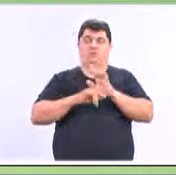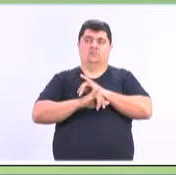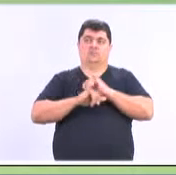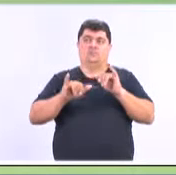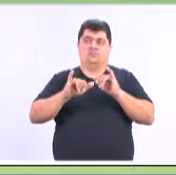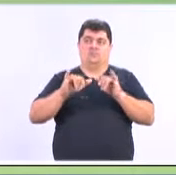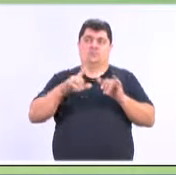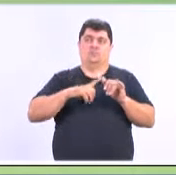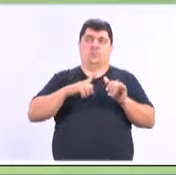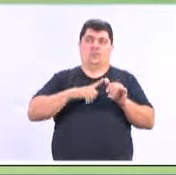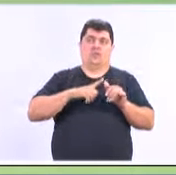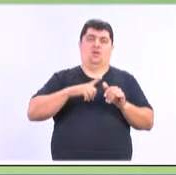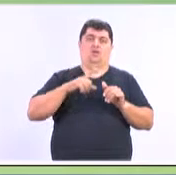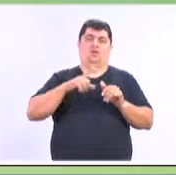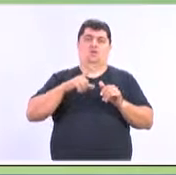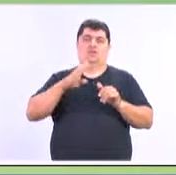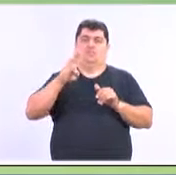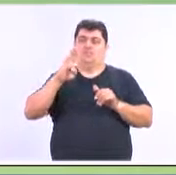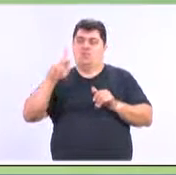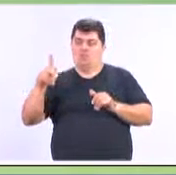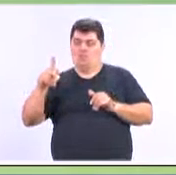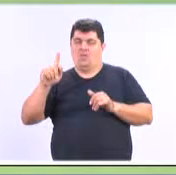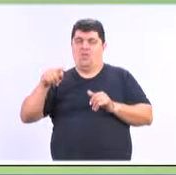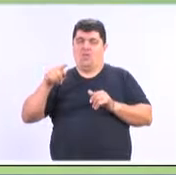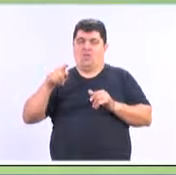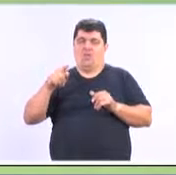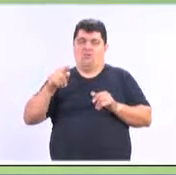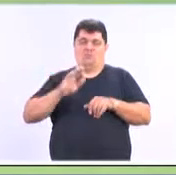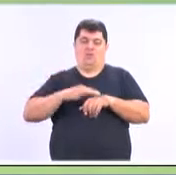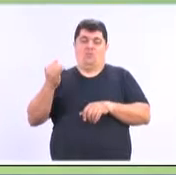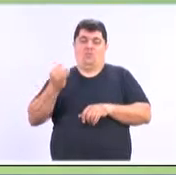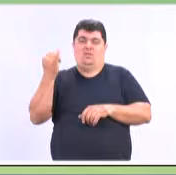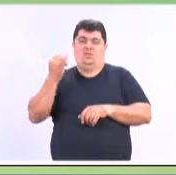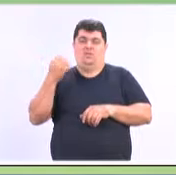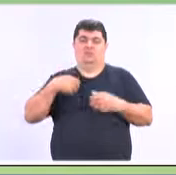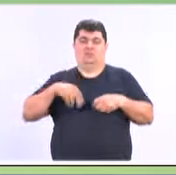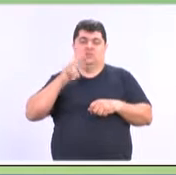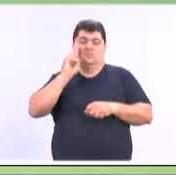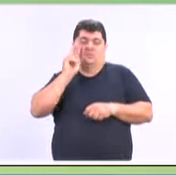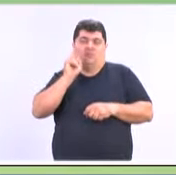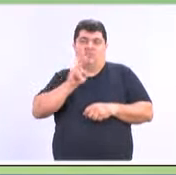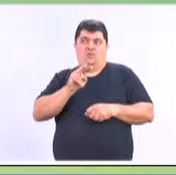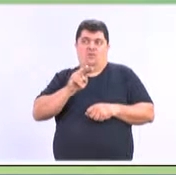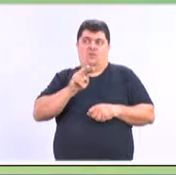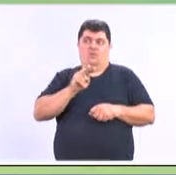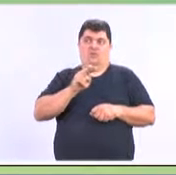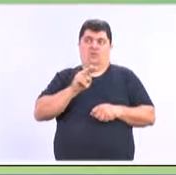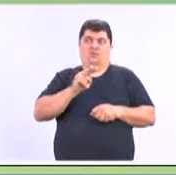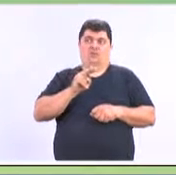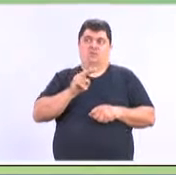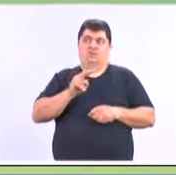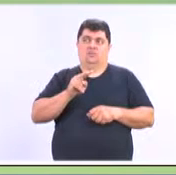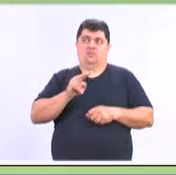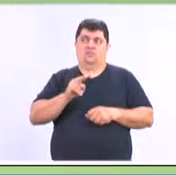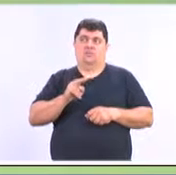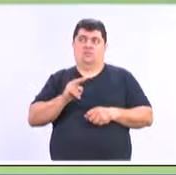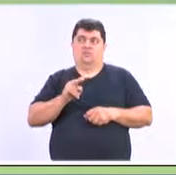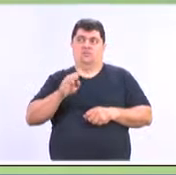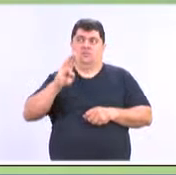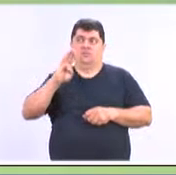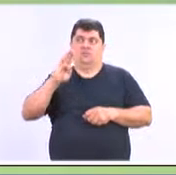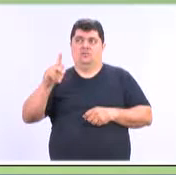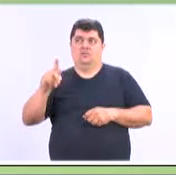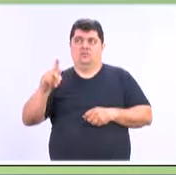que o balanço patrimonial é a nossa obra de arte, a gente tem que enxergar o balanço assim, ó. Balanço